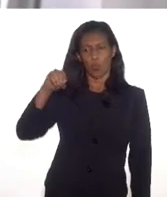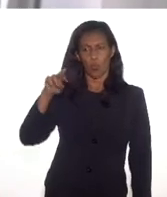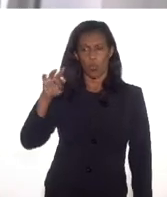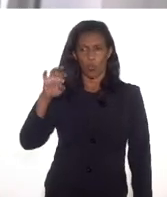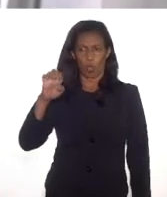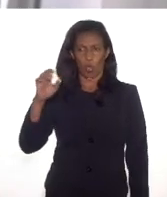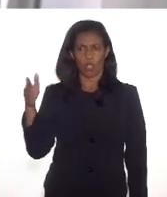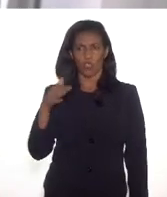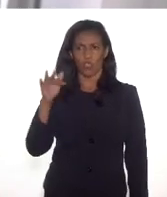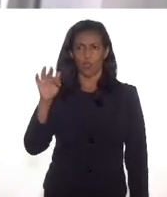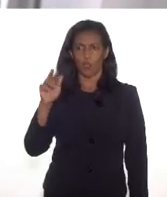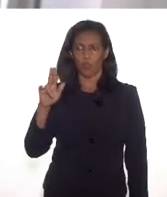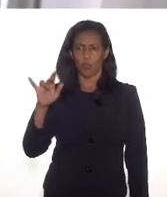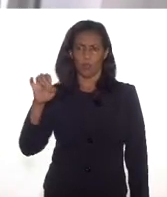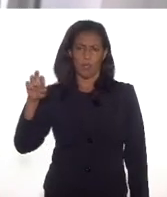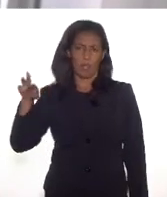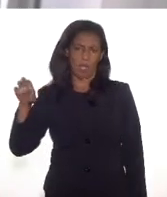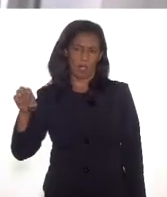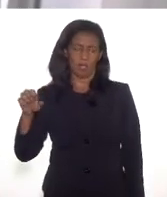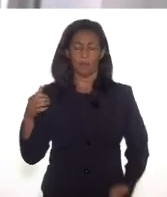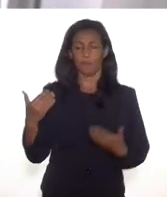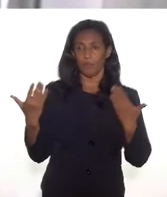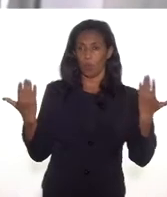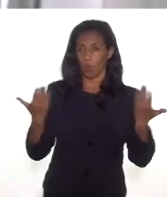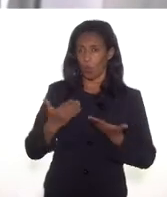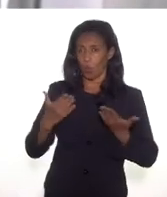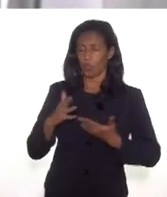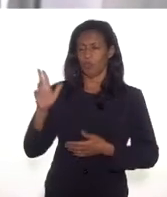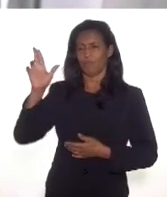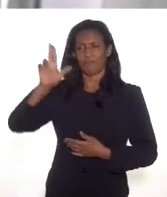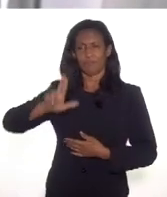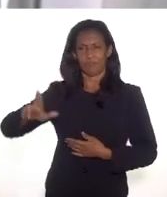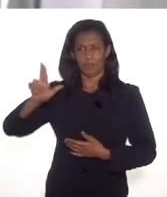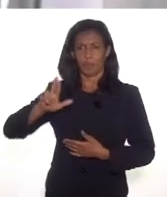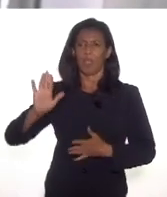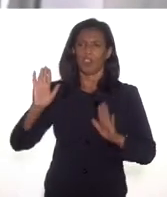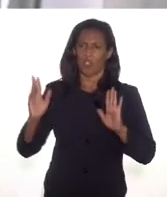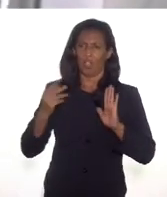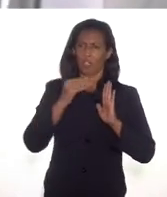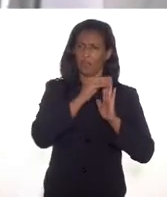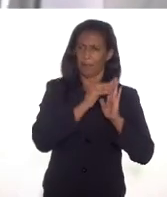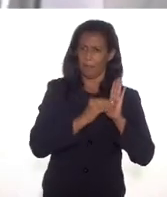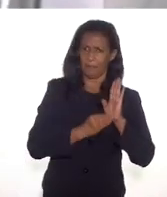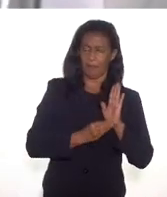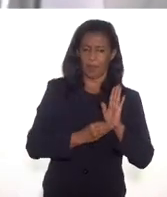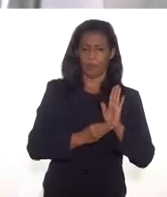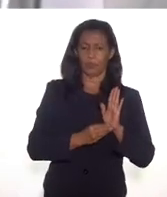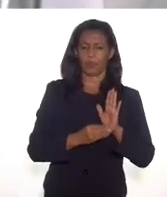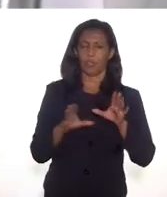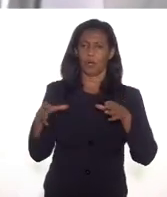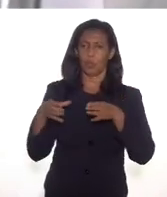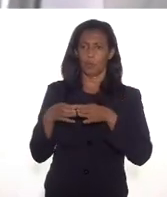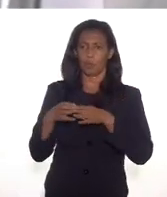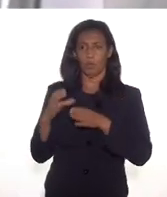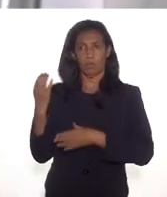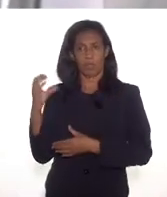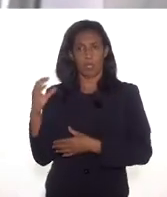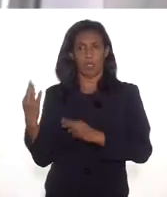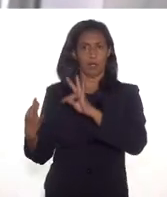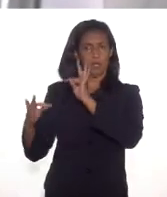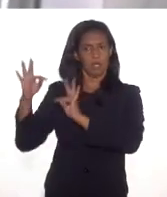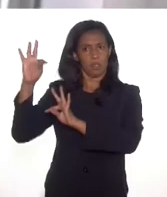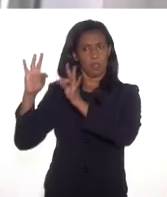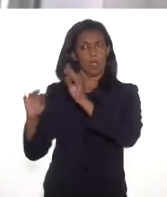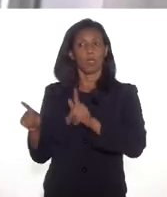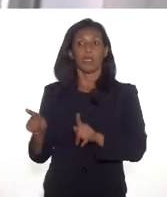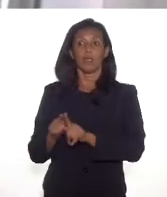bem. A UENF hoje esteve na pauta dessa audiência pública conjunta das comissões de Ciência e Tecnologia e